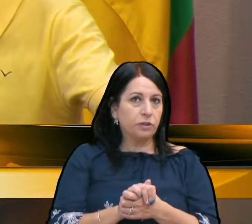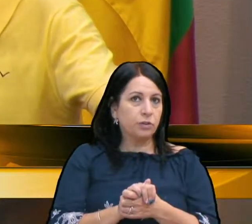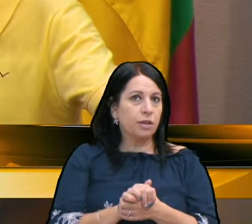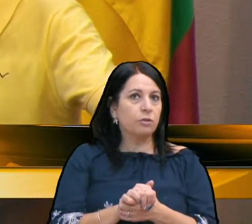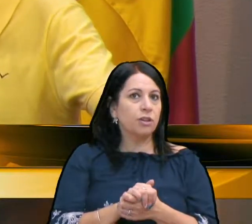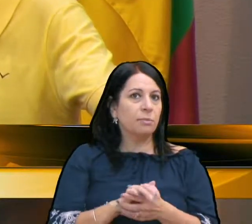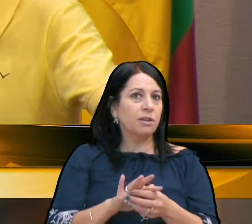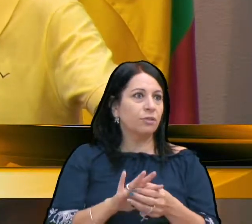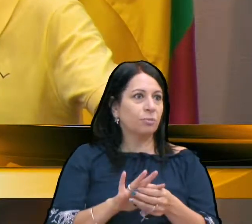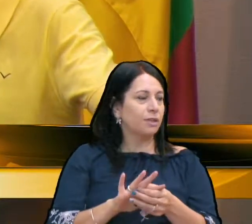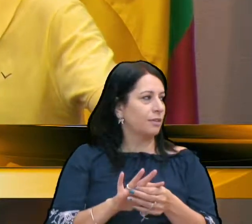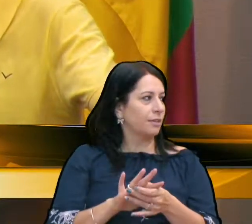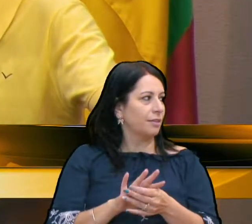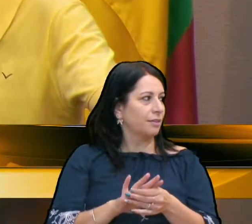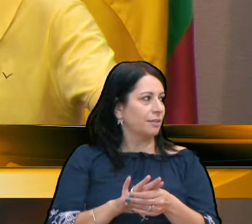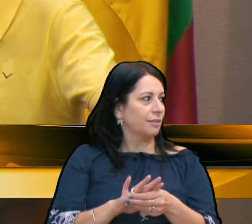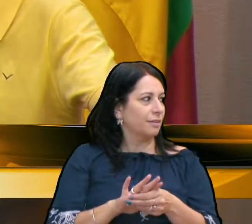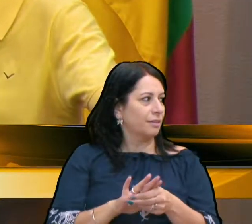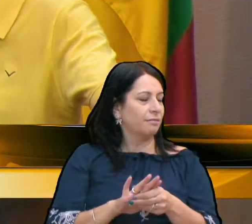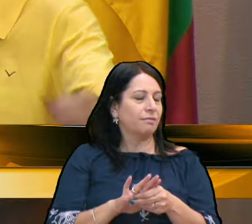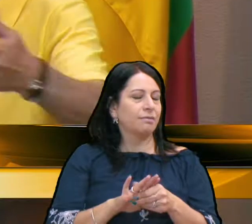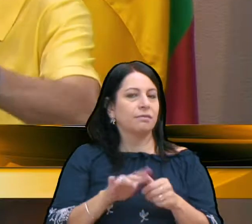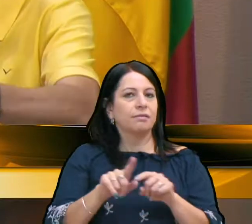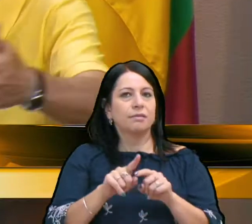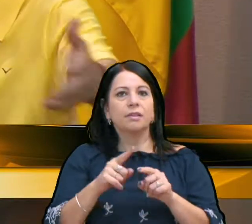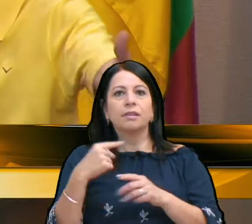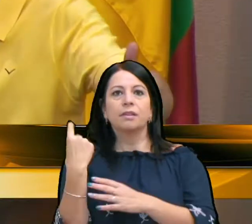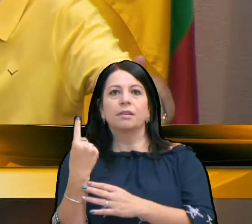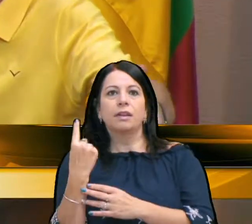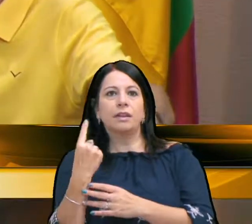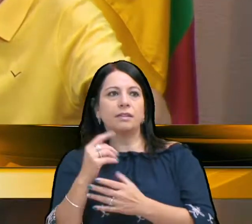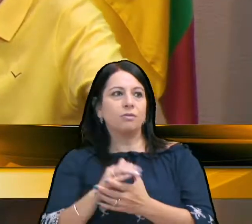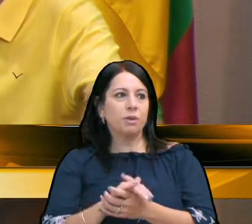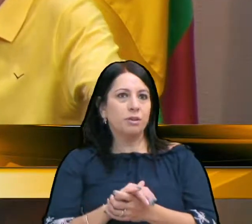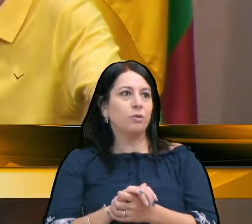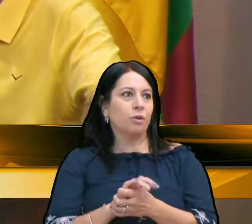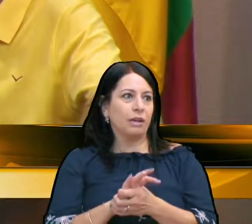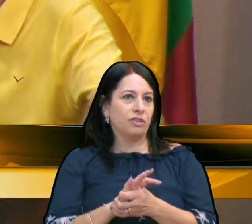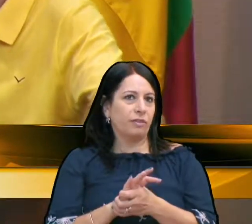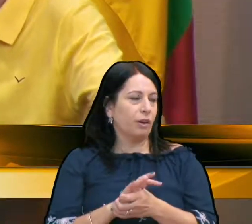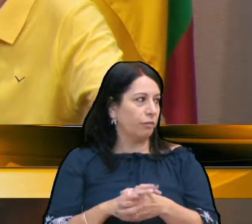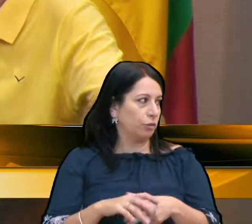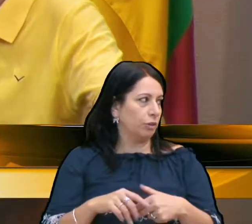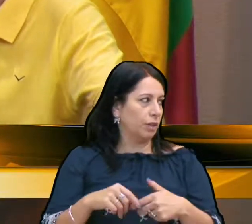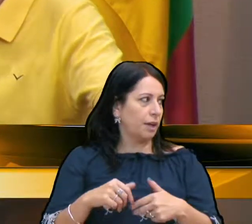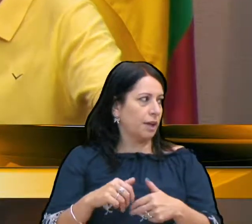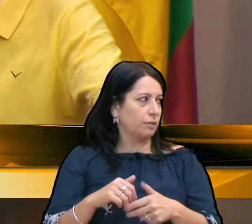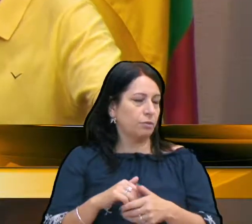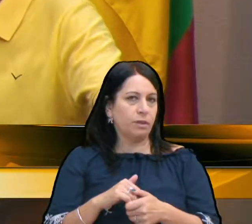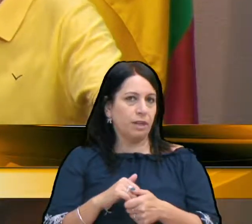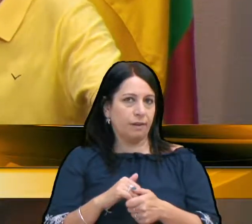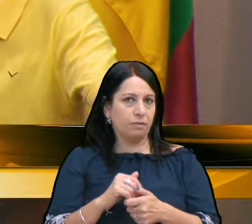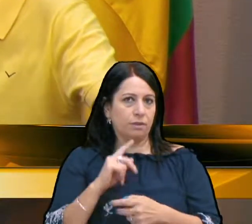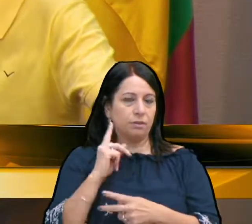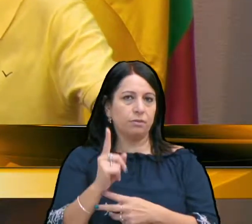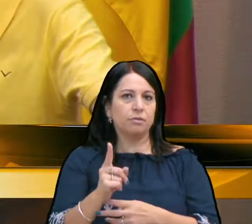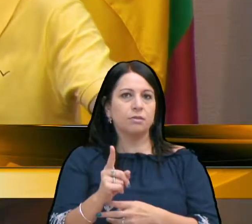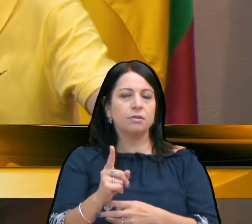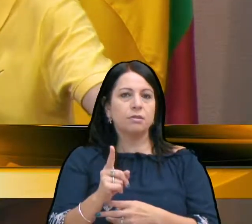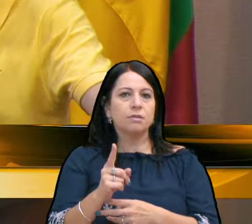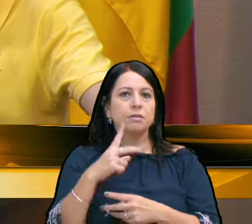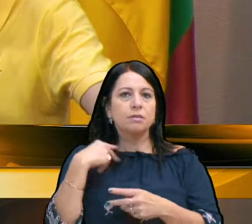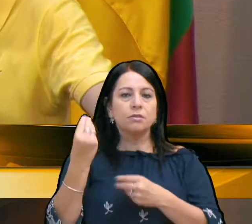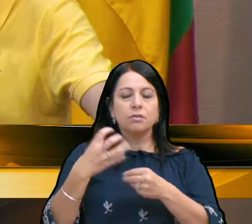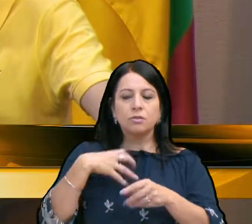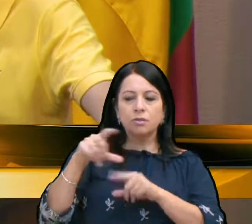guia turístico, desce, olha aquele cartaz, e os taxistas são testemunhas, dizem que eles voltam balançando a cabeça de forma negativa